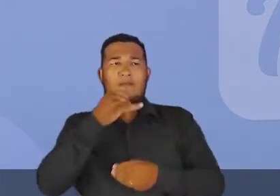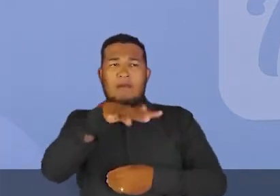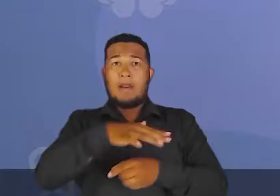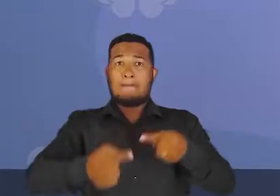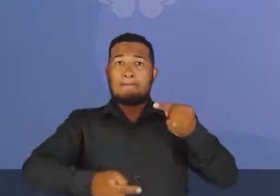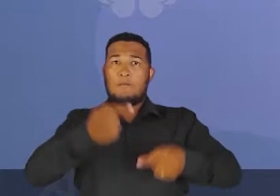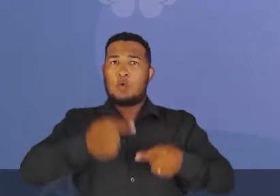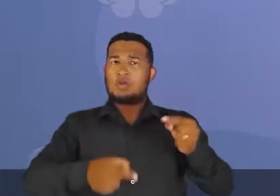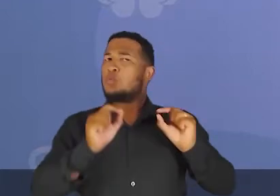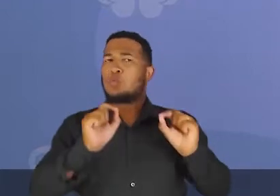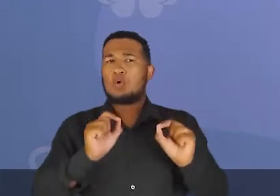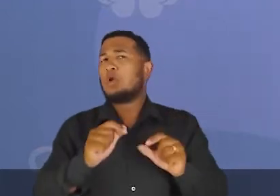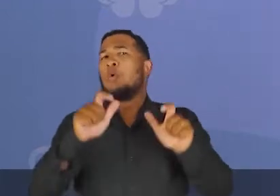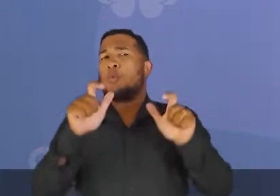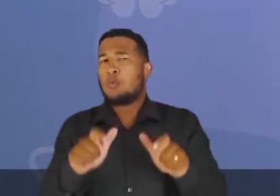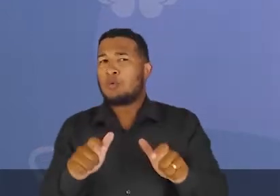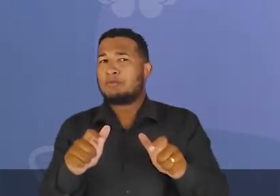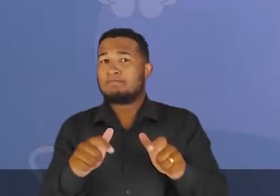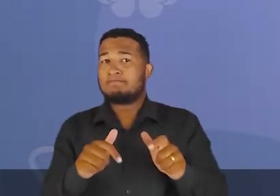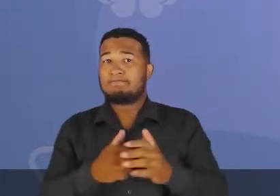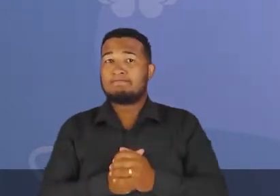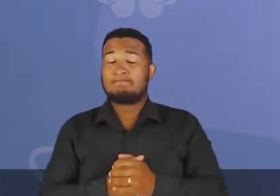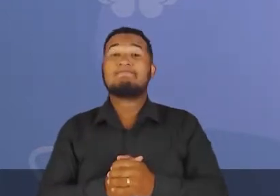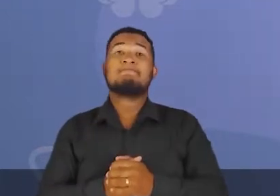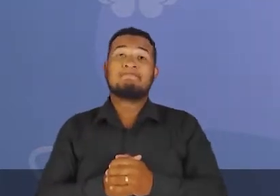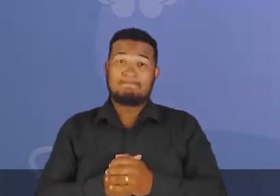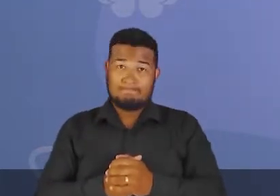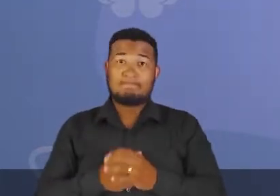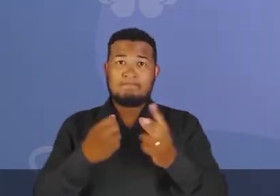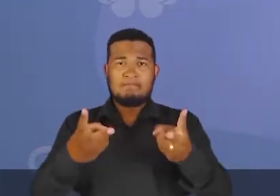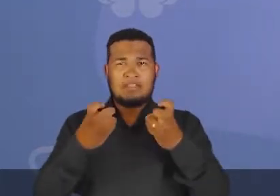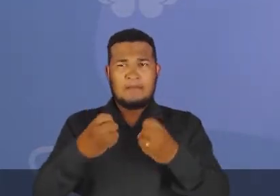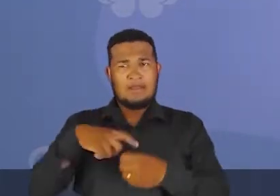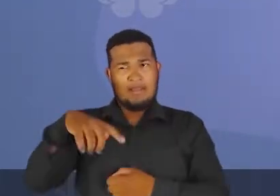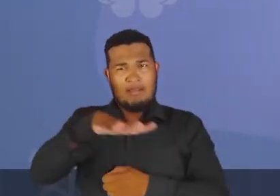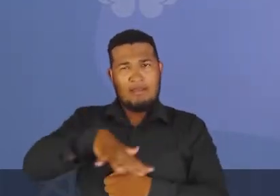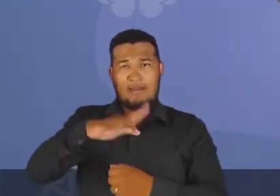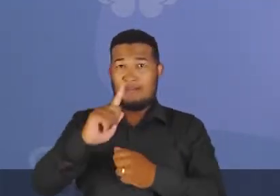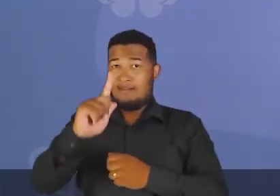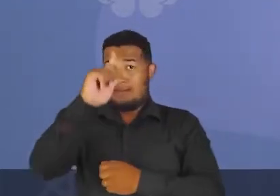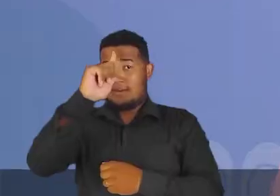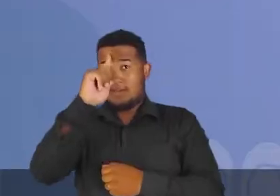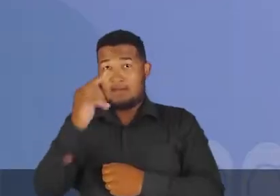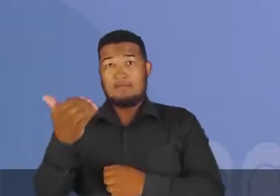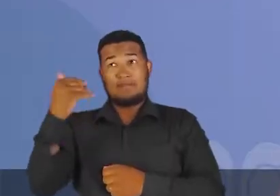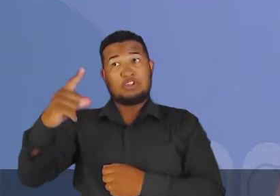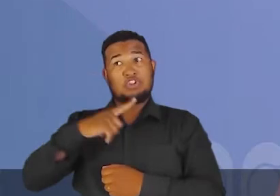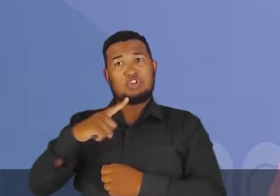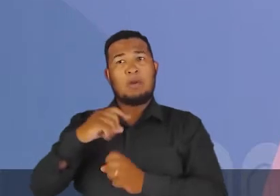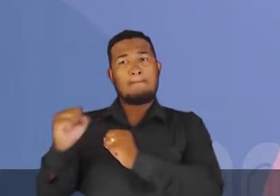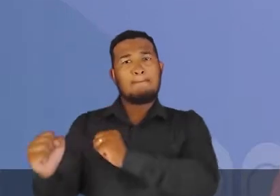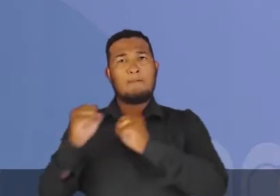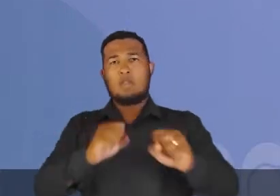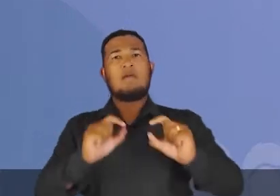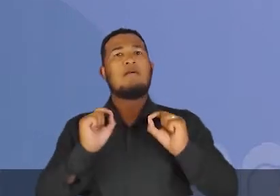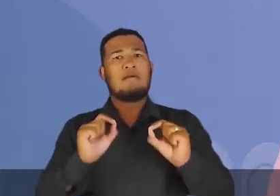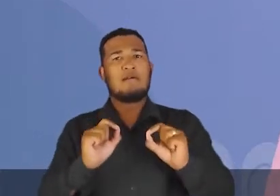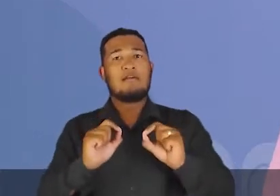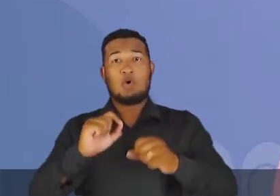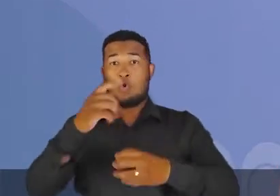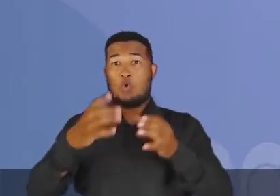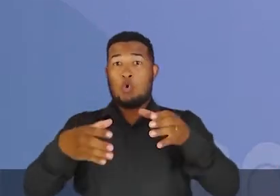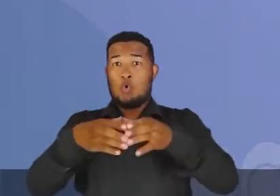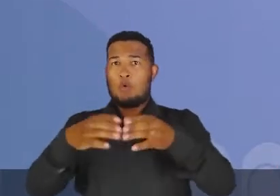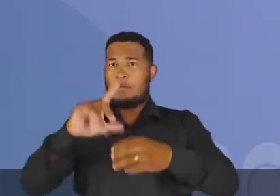nessa época, professor Bruno? Vejam só, galera, nesse mundo grego, detinha poder os líderes,